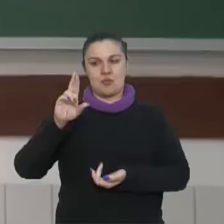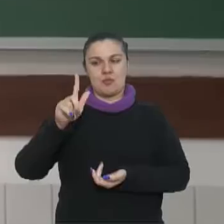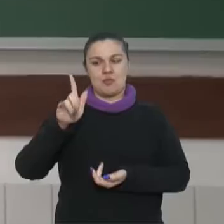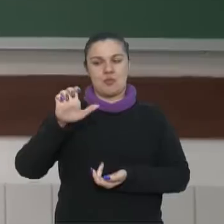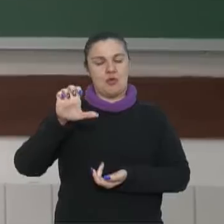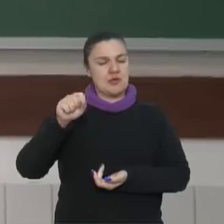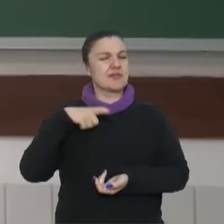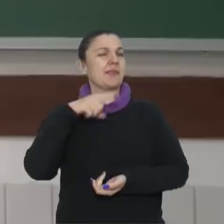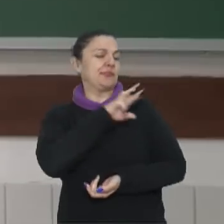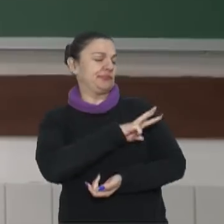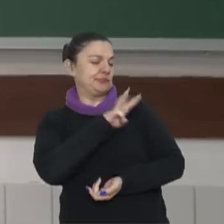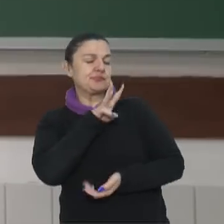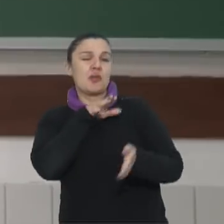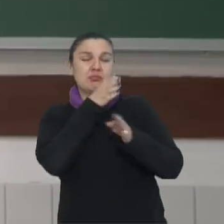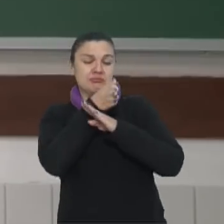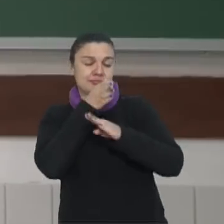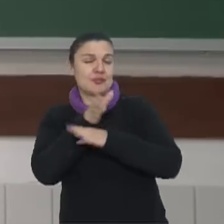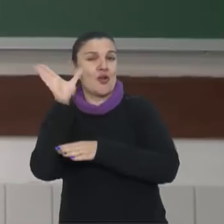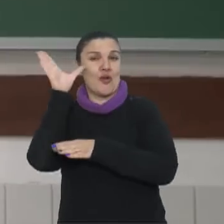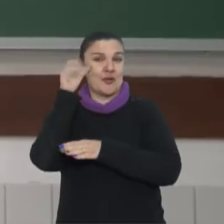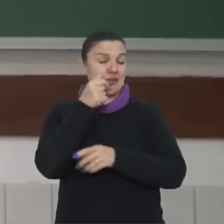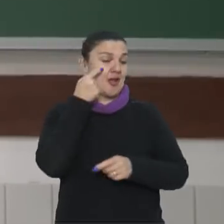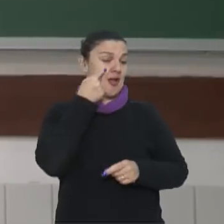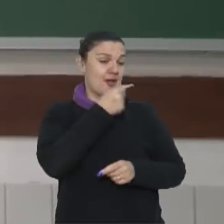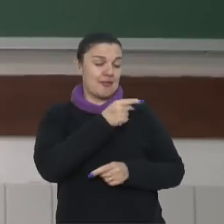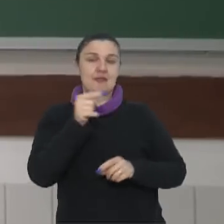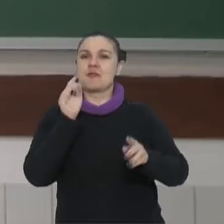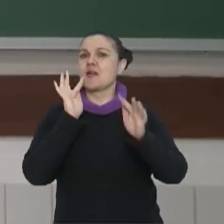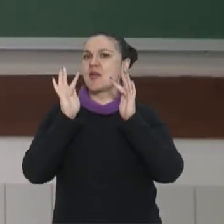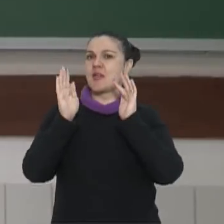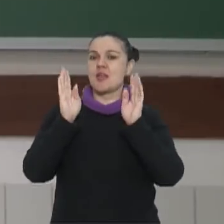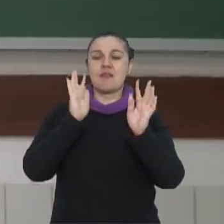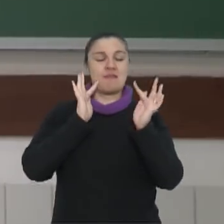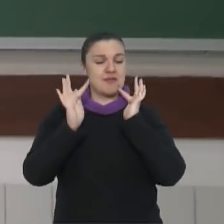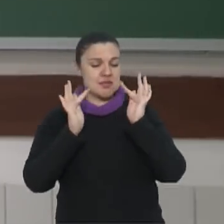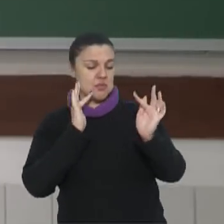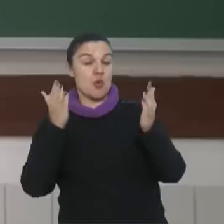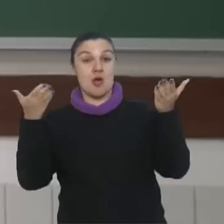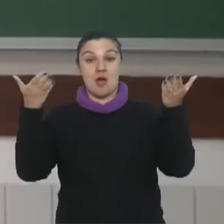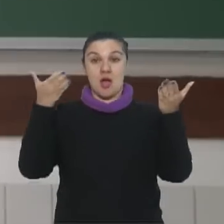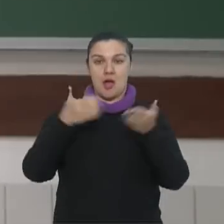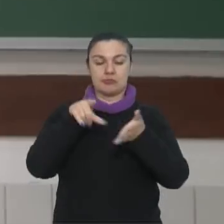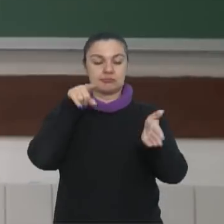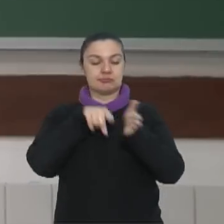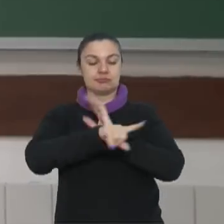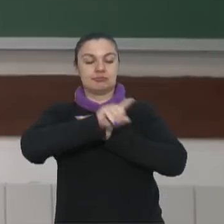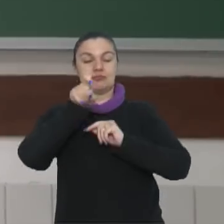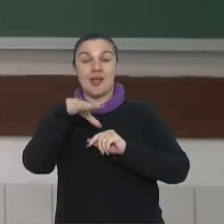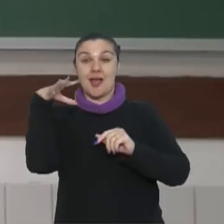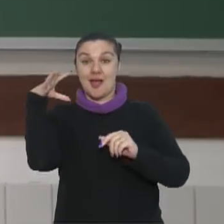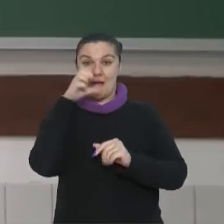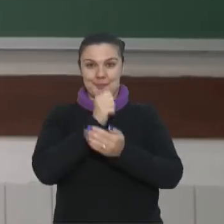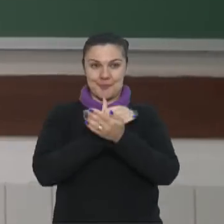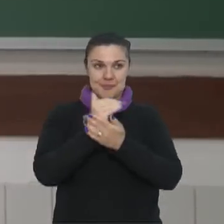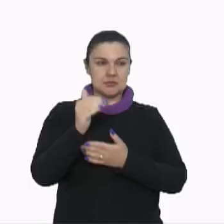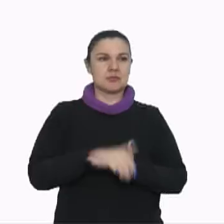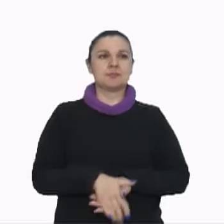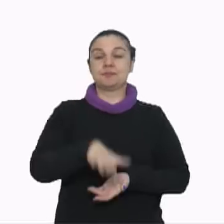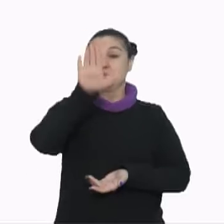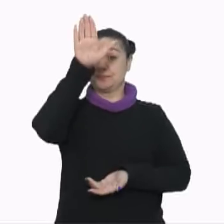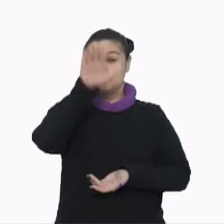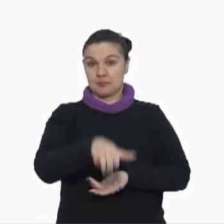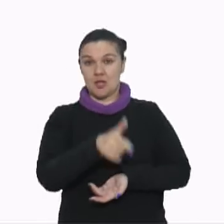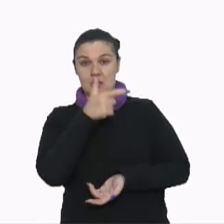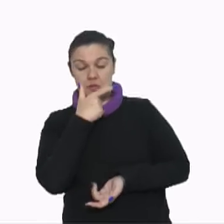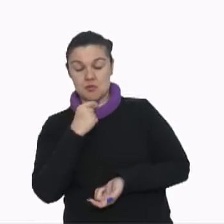acessar o site, dar uma olhada no material dele, Facebook e tudo mais. E agora vamos para um quiz, começar a nossa atividade. Rogério Borges